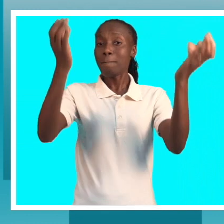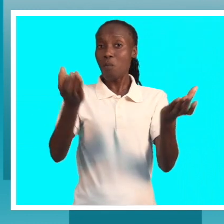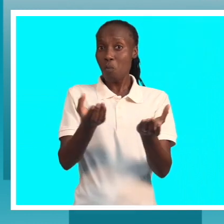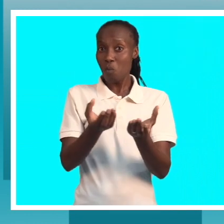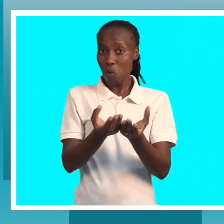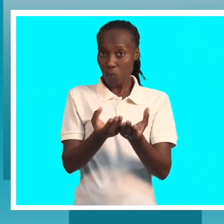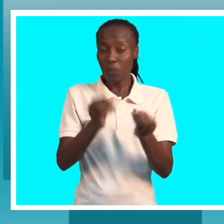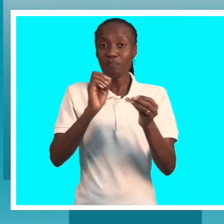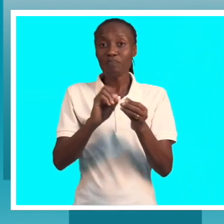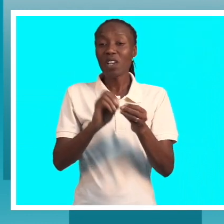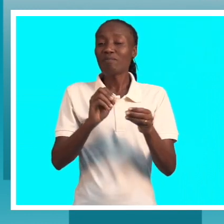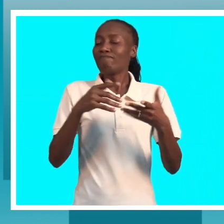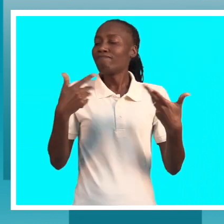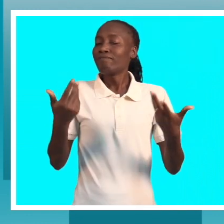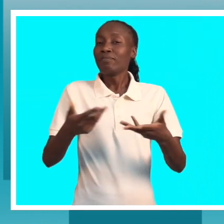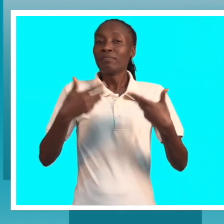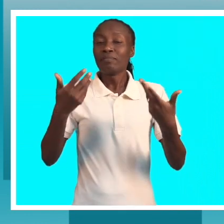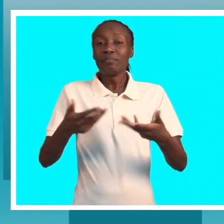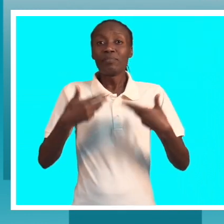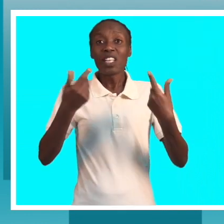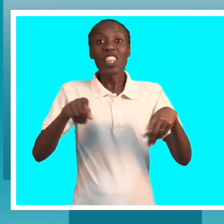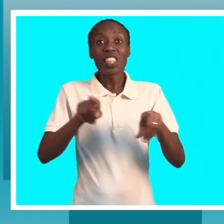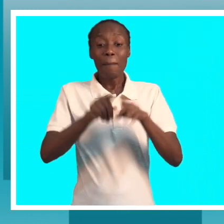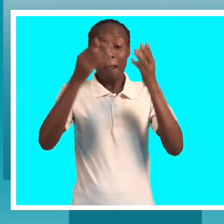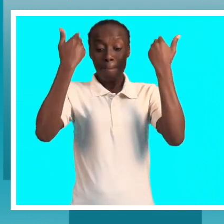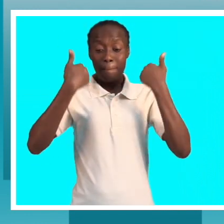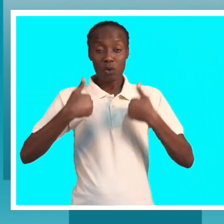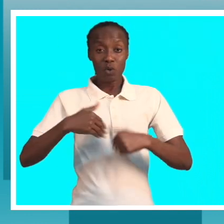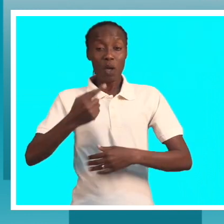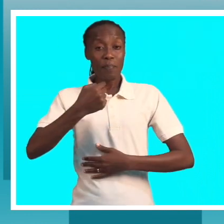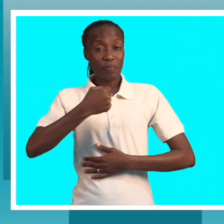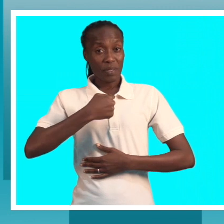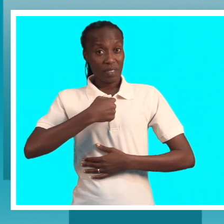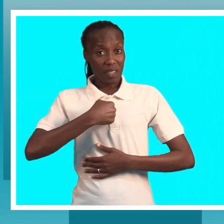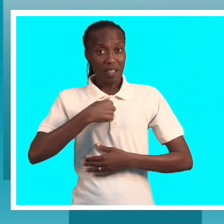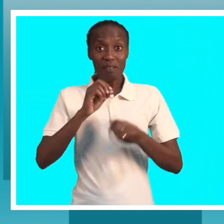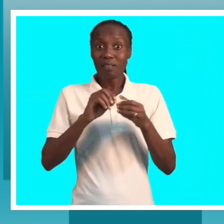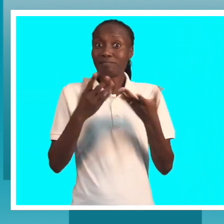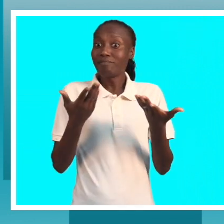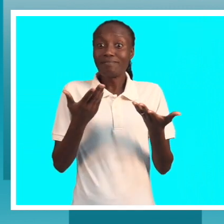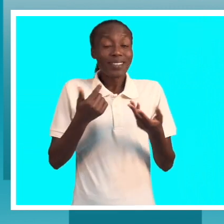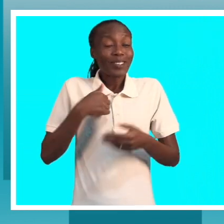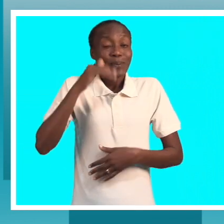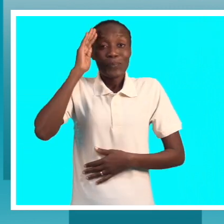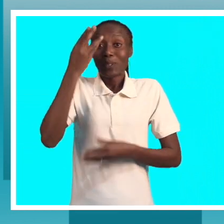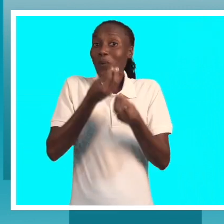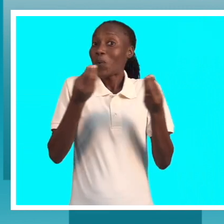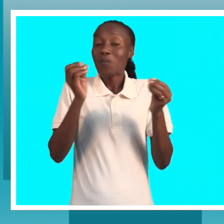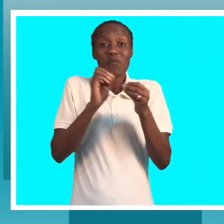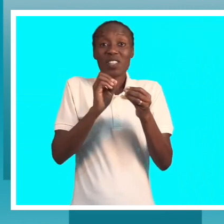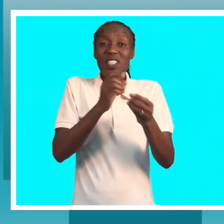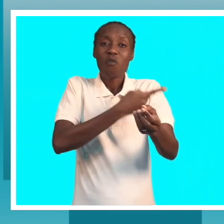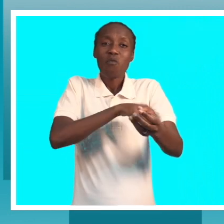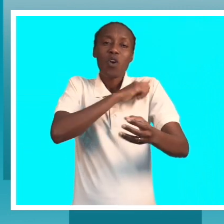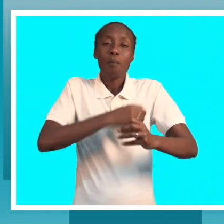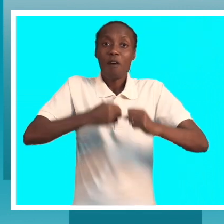e a nível individual foi algo inexplicável. Eu não sei explicar, eu acho